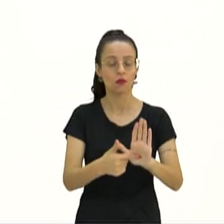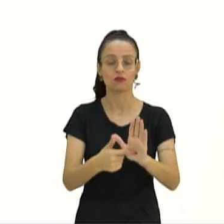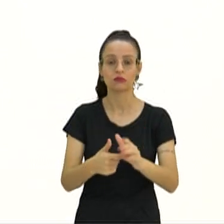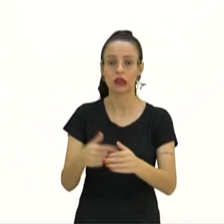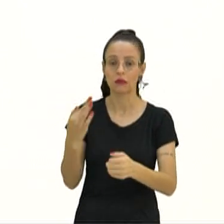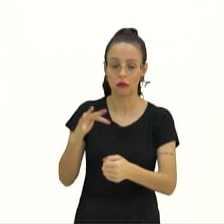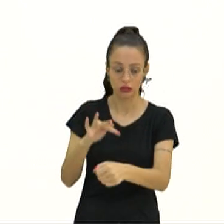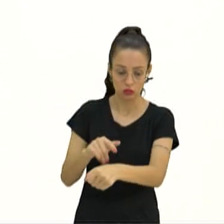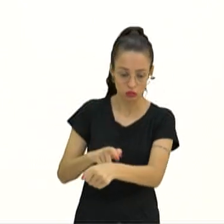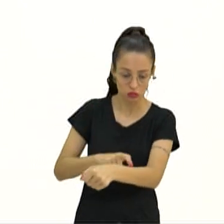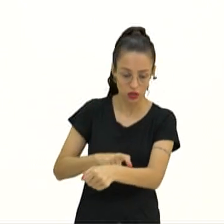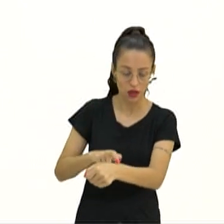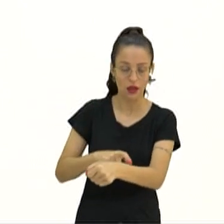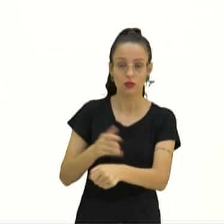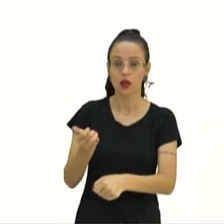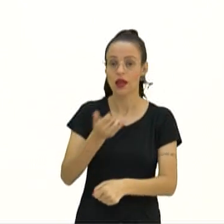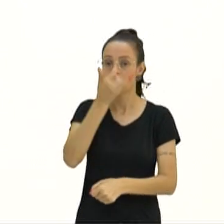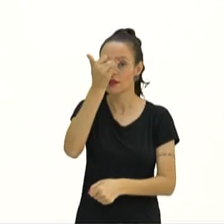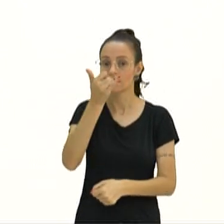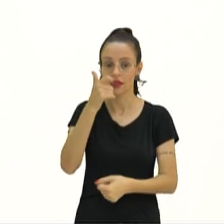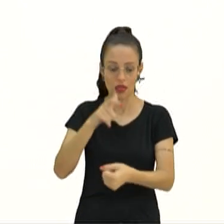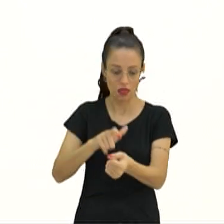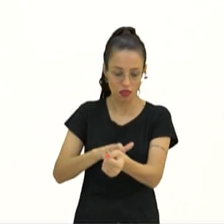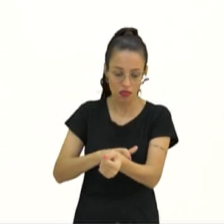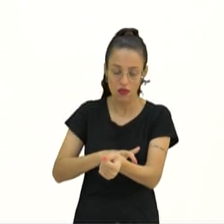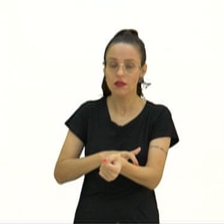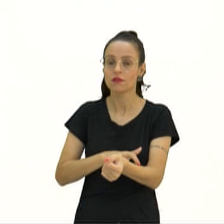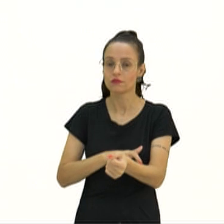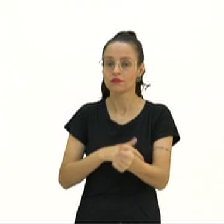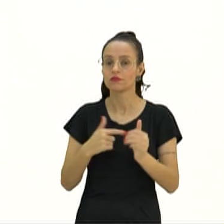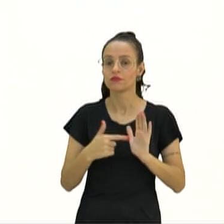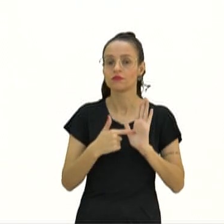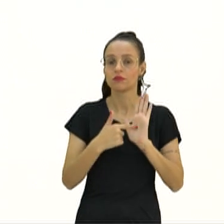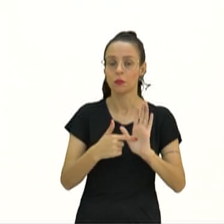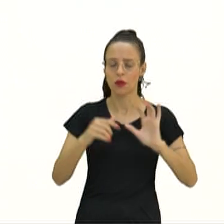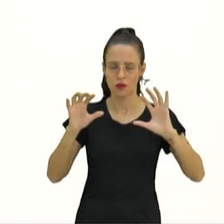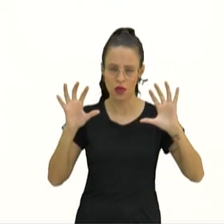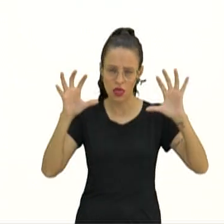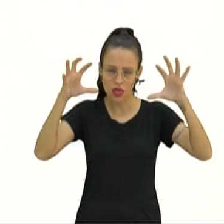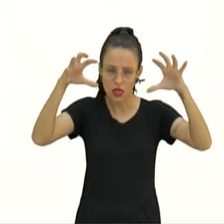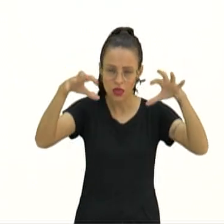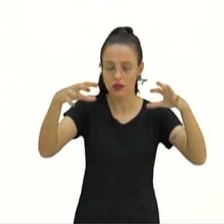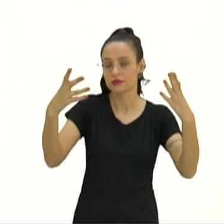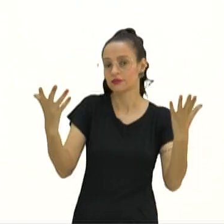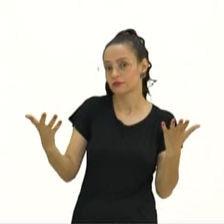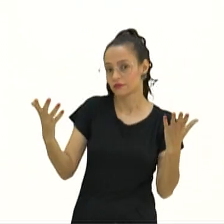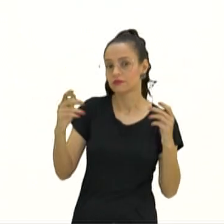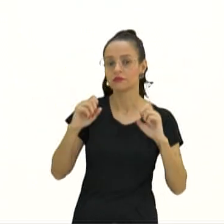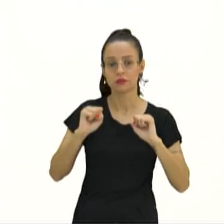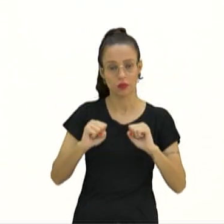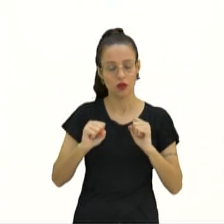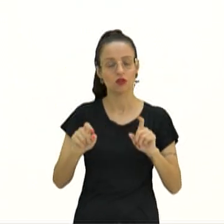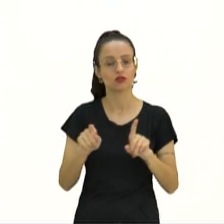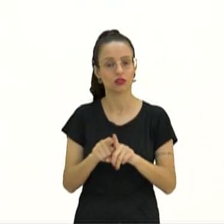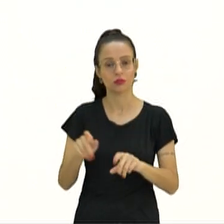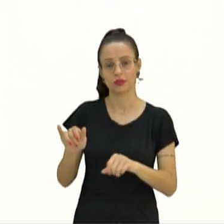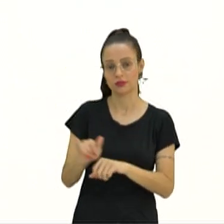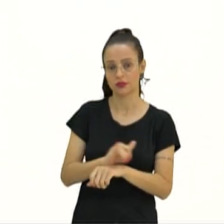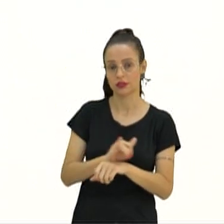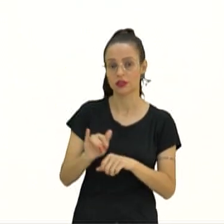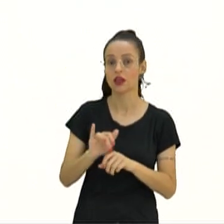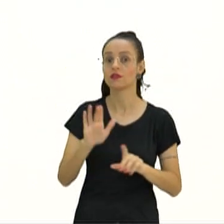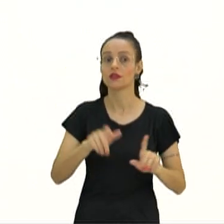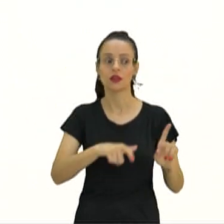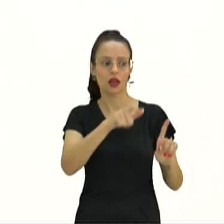um acidente, né, uma cicatriz, para criar um monstro, né, para criar um ser imaginário. Às vezes, aquele ator